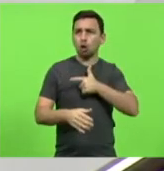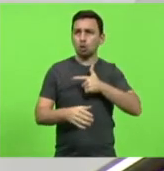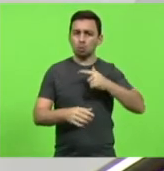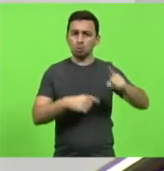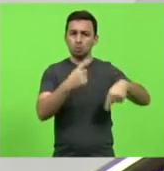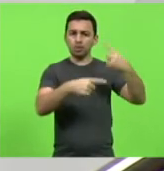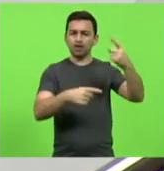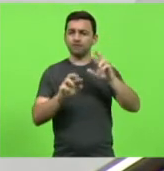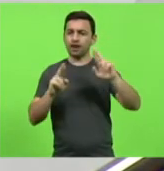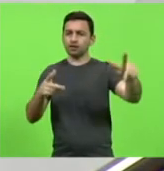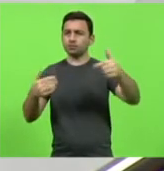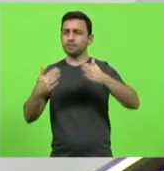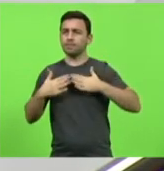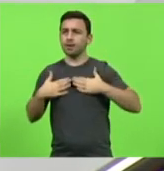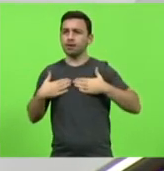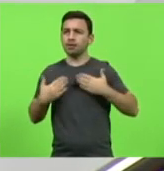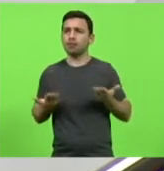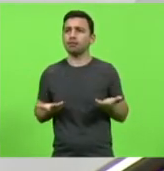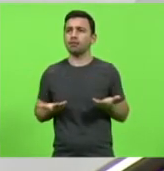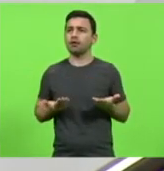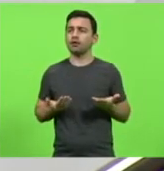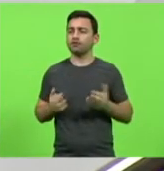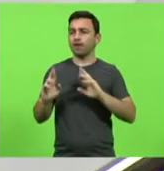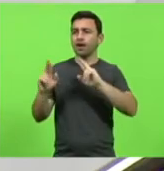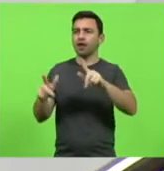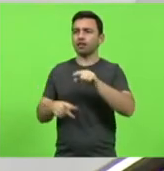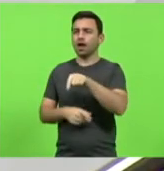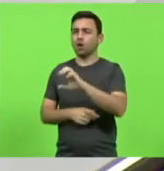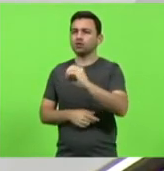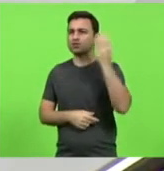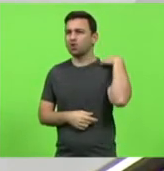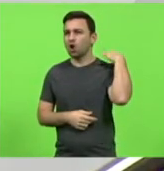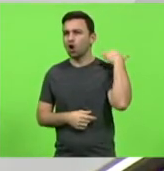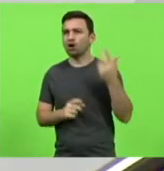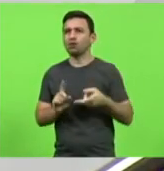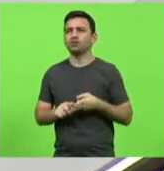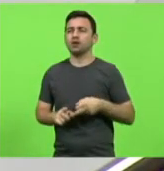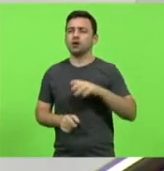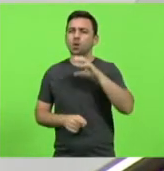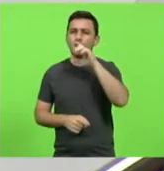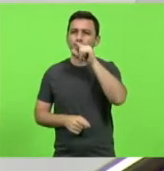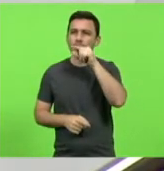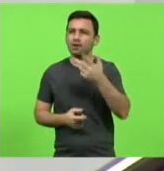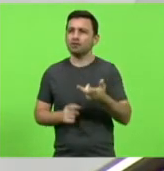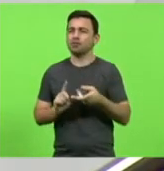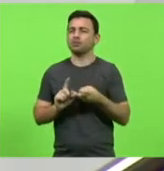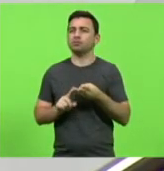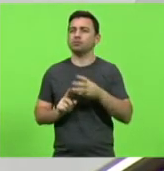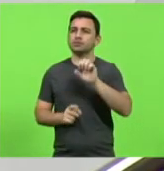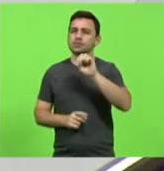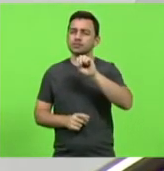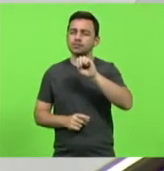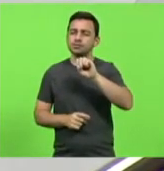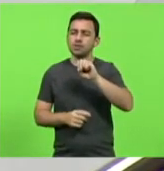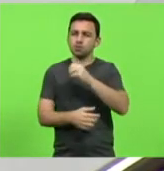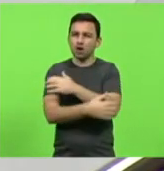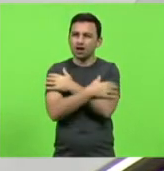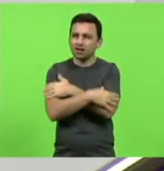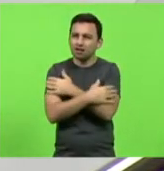mim? É diferente de Otacílio Costa, de Correia Pinto, de São Joaquim, da cidade do Painel, de